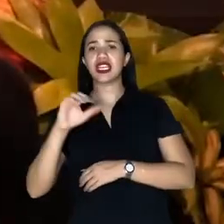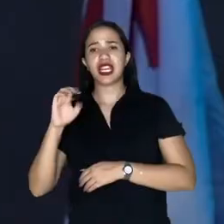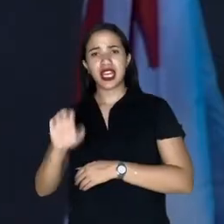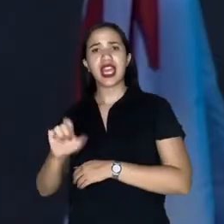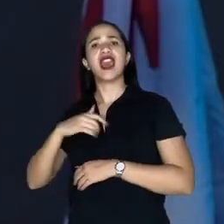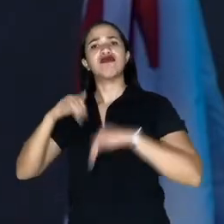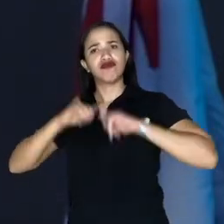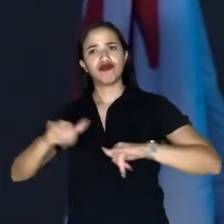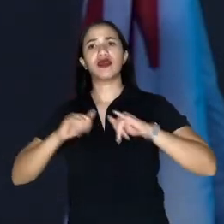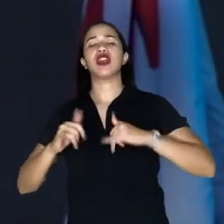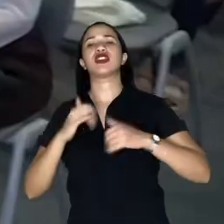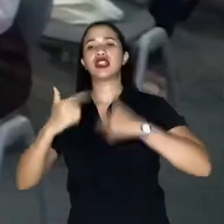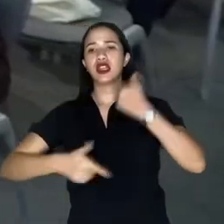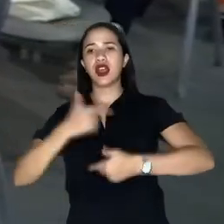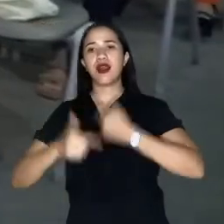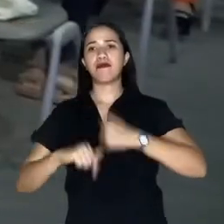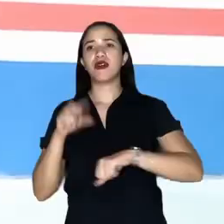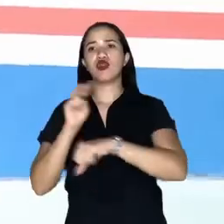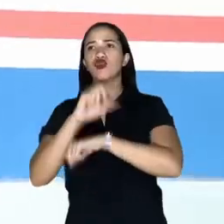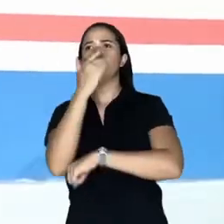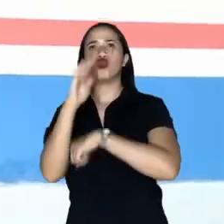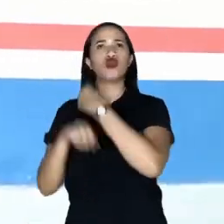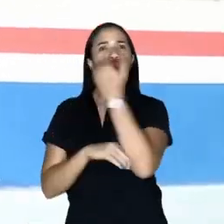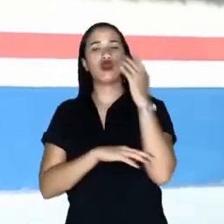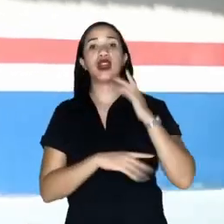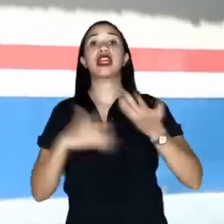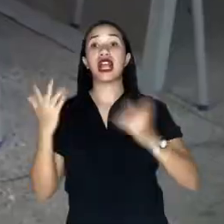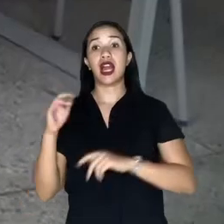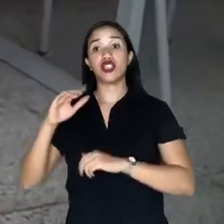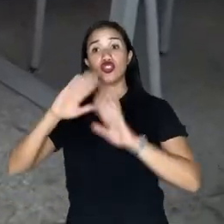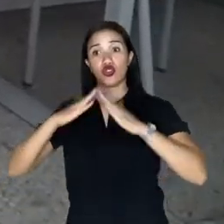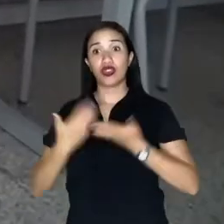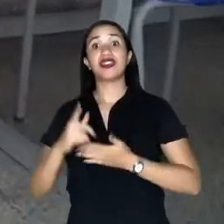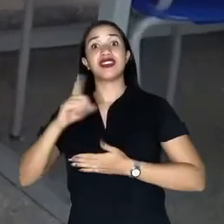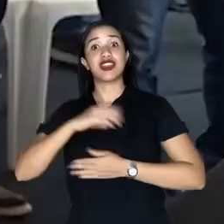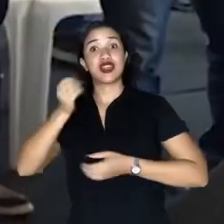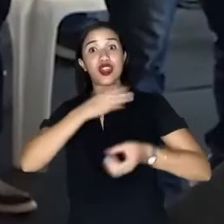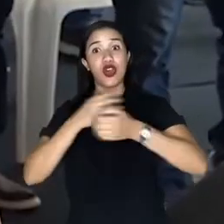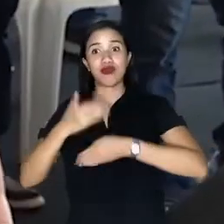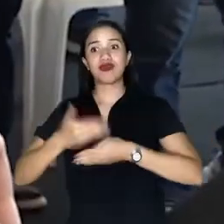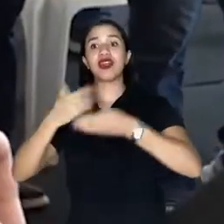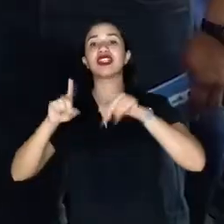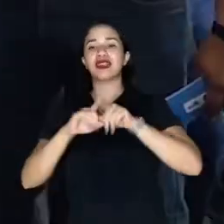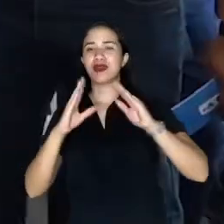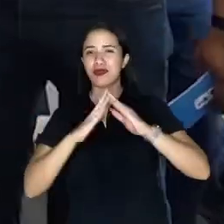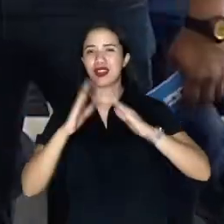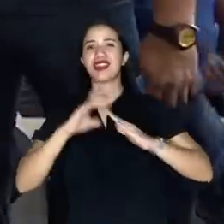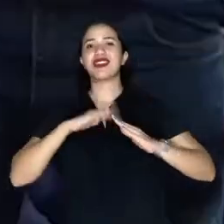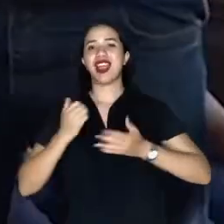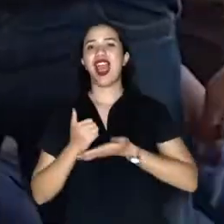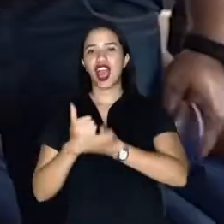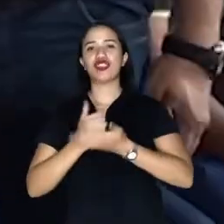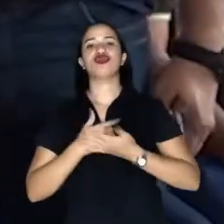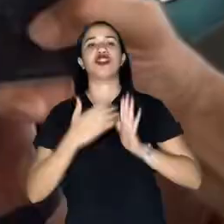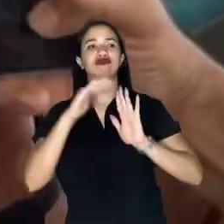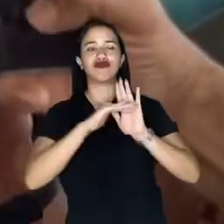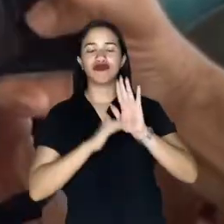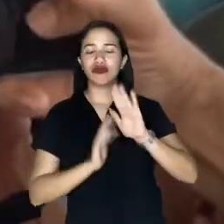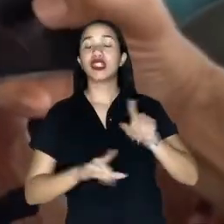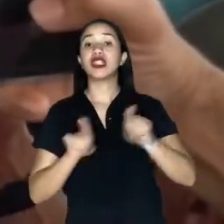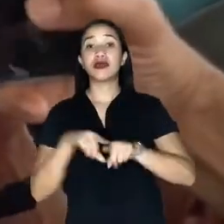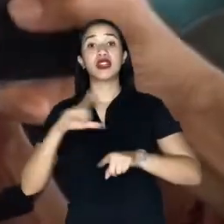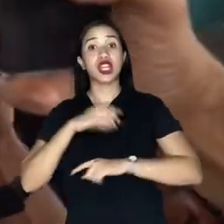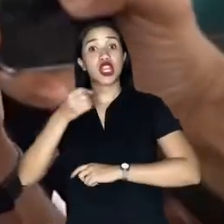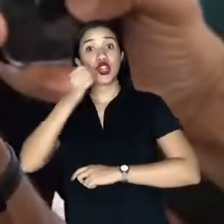governo destaca ações em prol do meio ambiente. Em Dom Eliseu, estudantes ganham nova escola e moradores recebem benefício habitacional. O